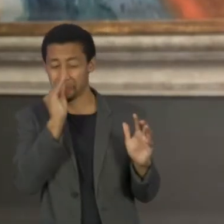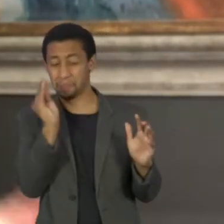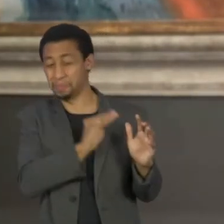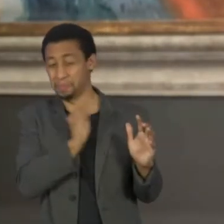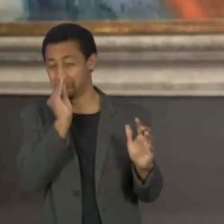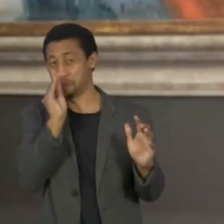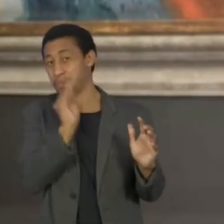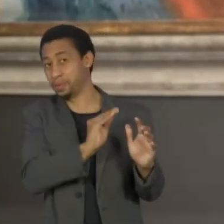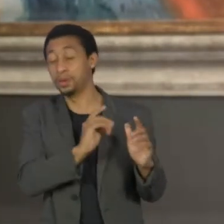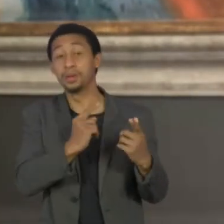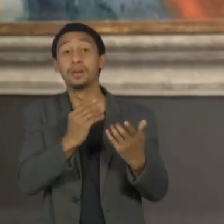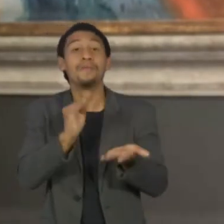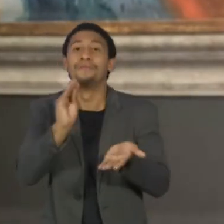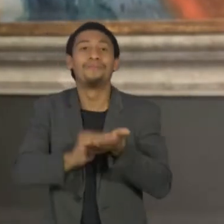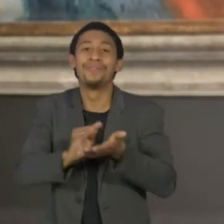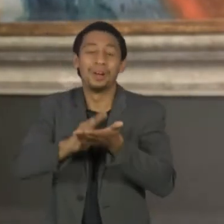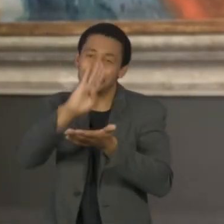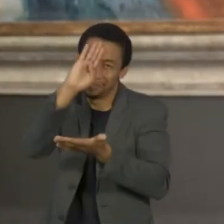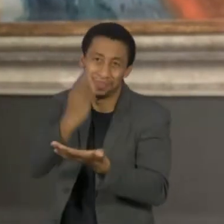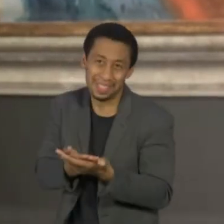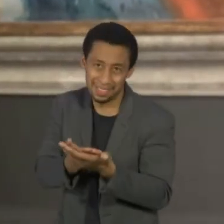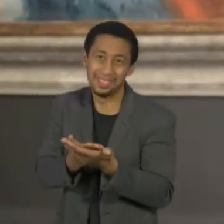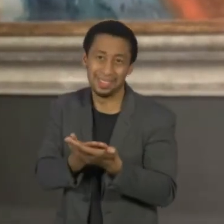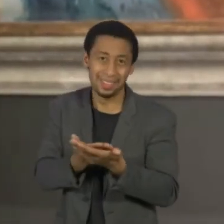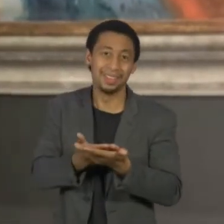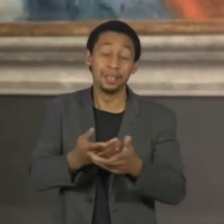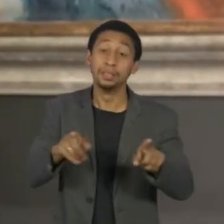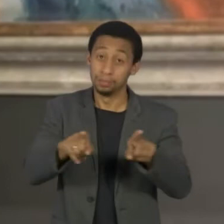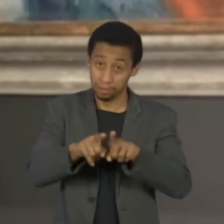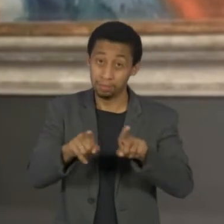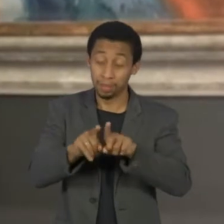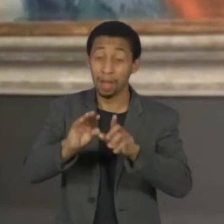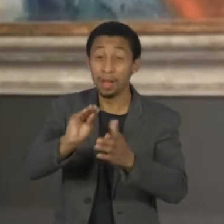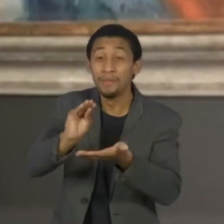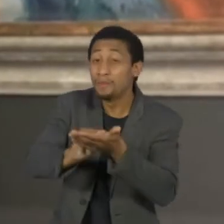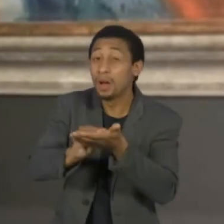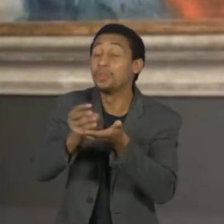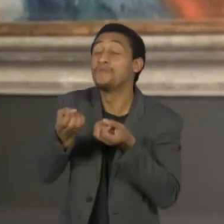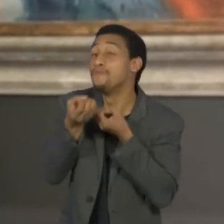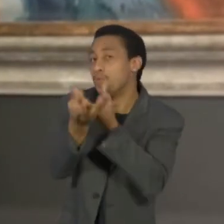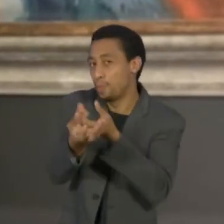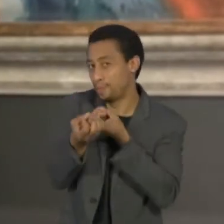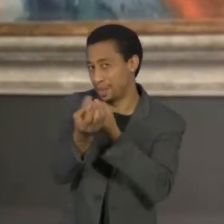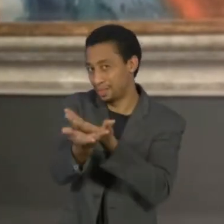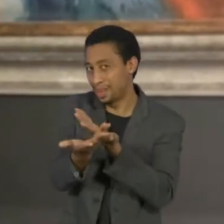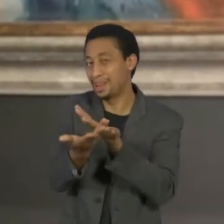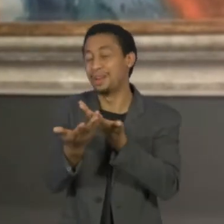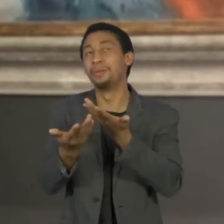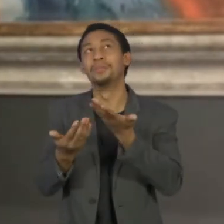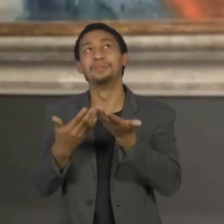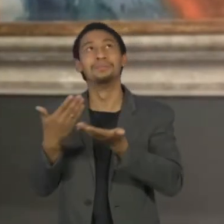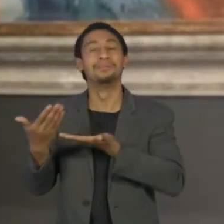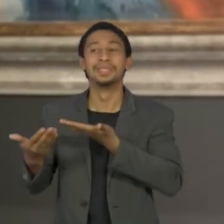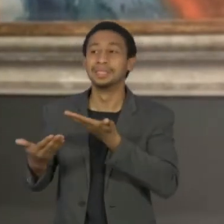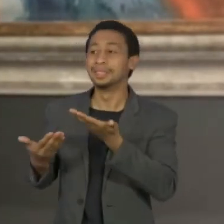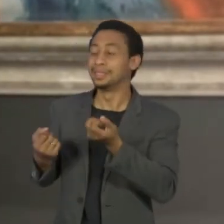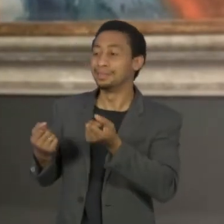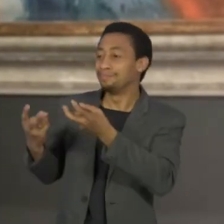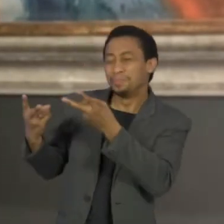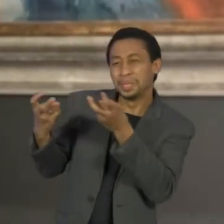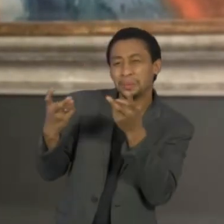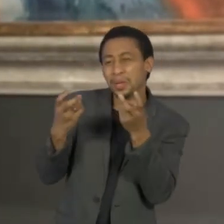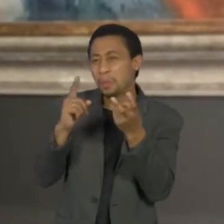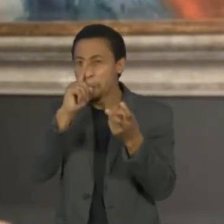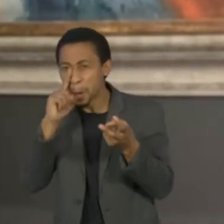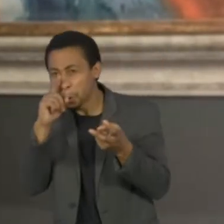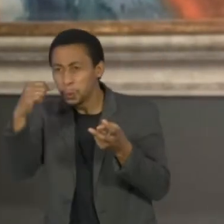ou não em vacina, mas passa principalmente pela falta de informação, a perda da percepção de